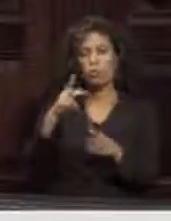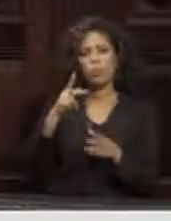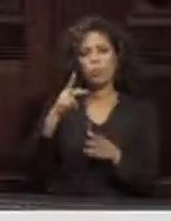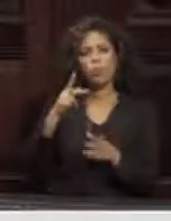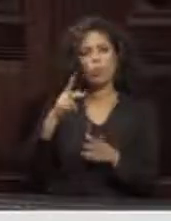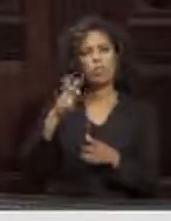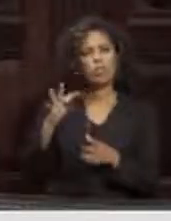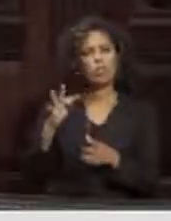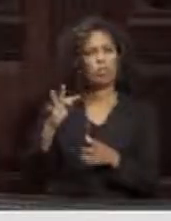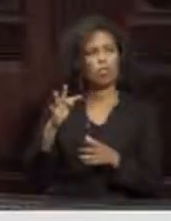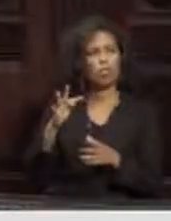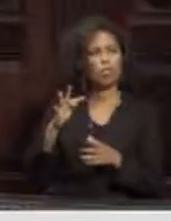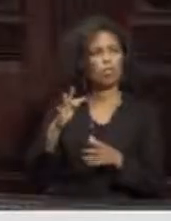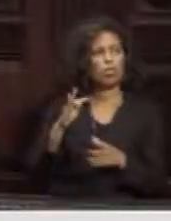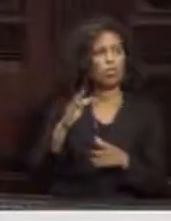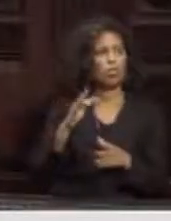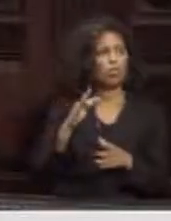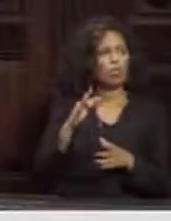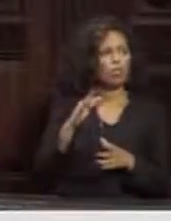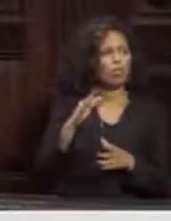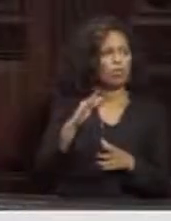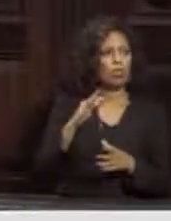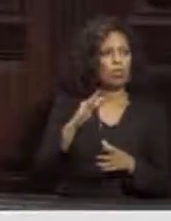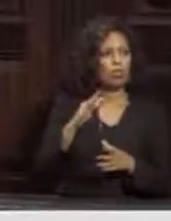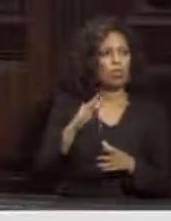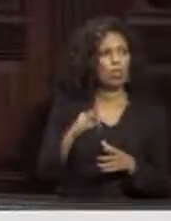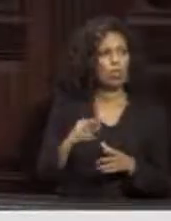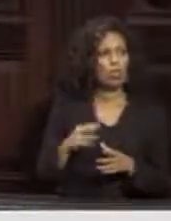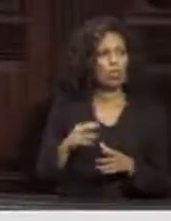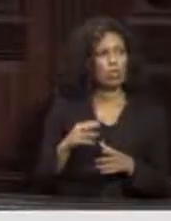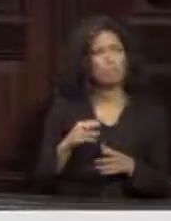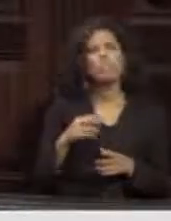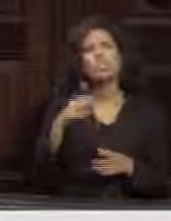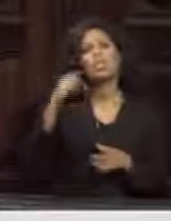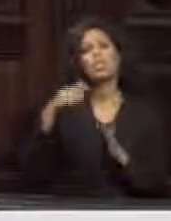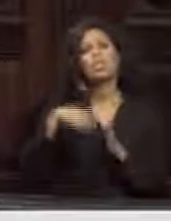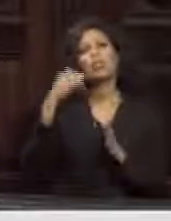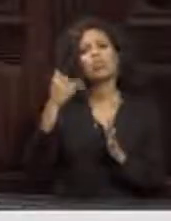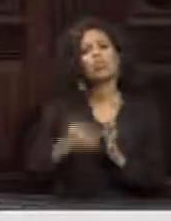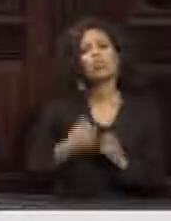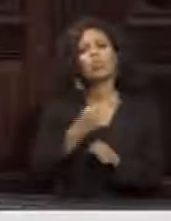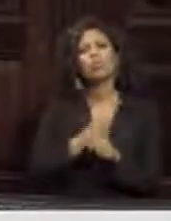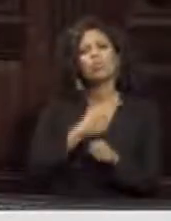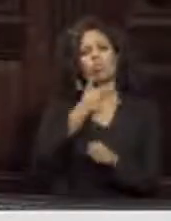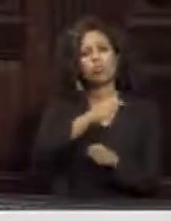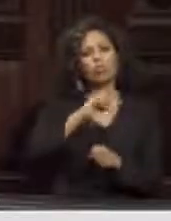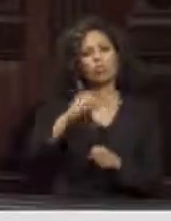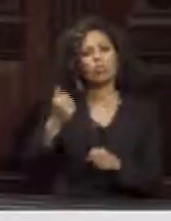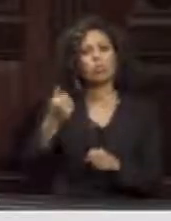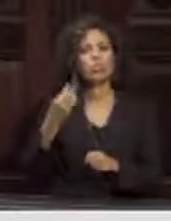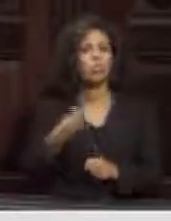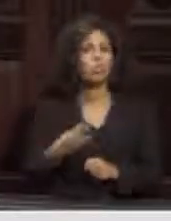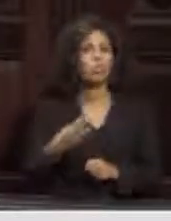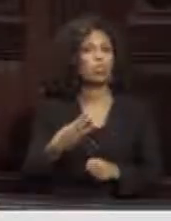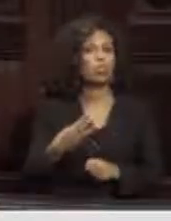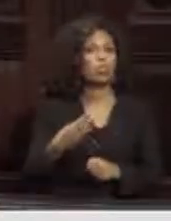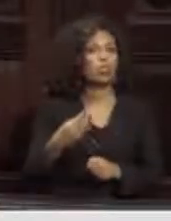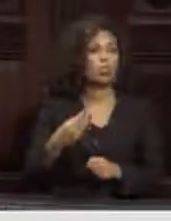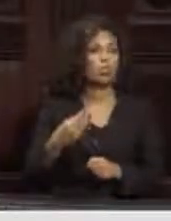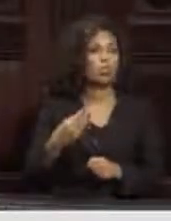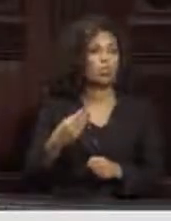interessante, deputado Luiz Paulo Corrêa da Rocha, que no ano de 2013 foi aprovada a